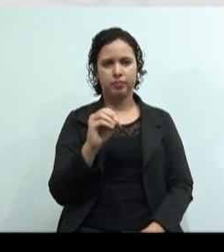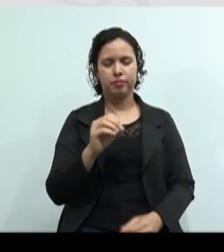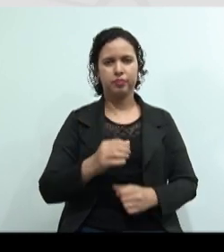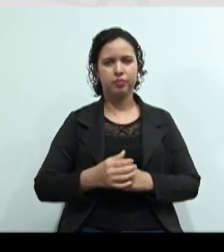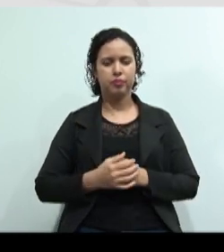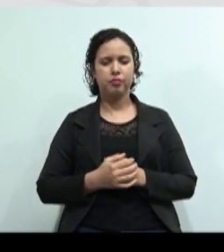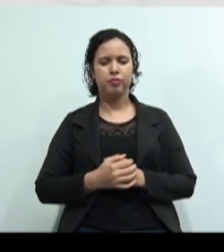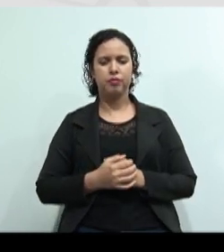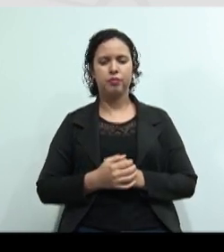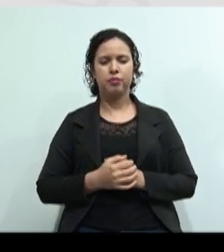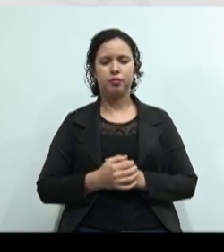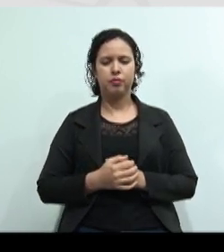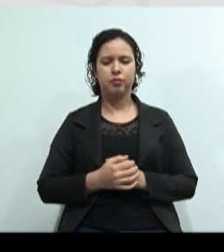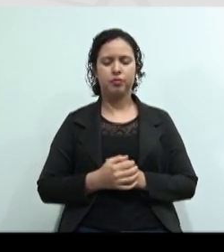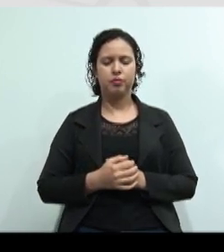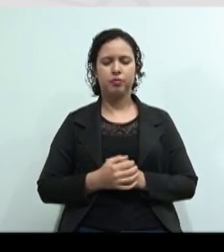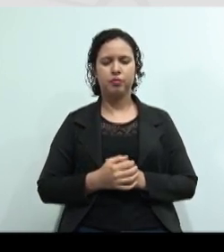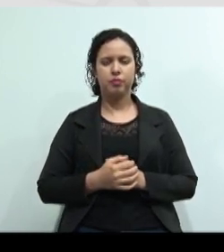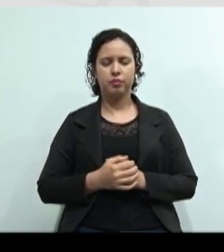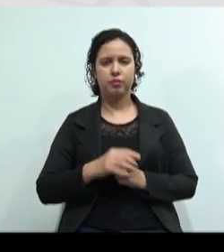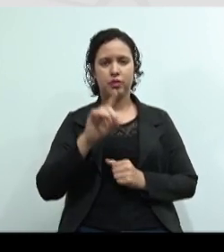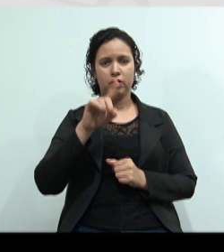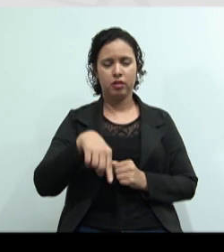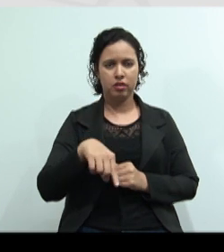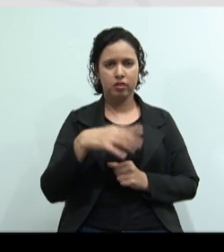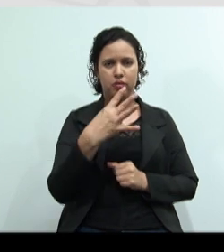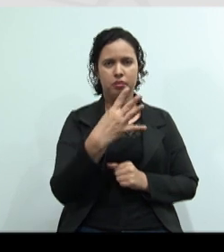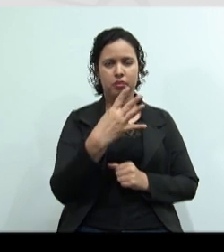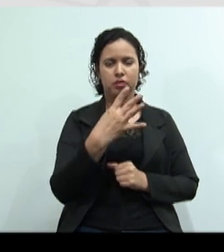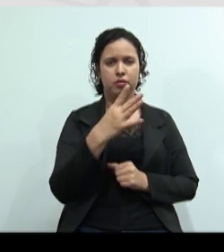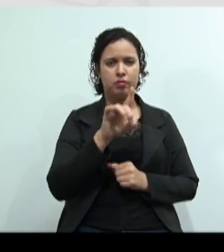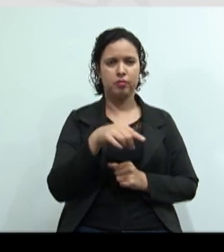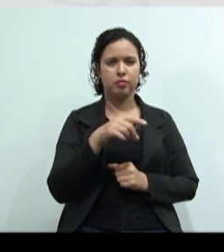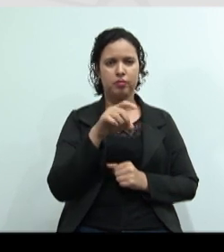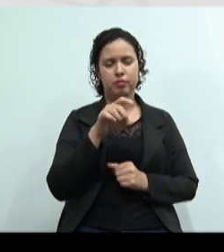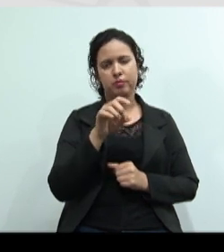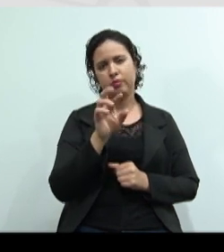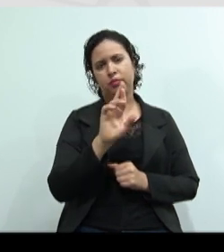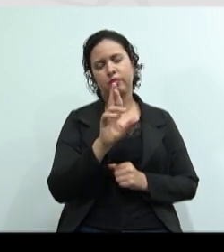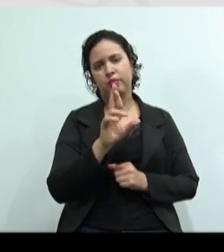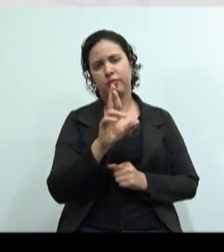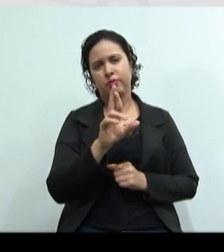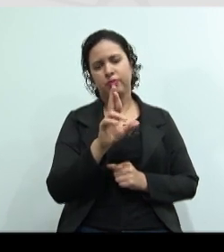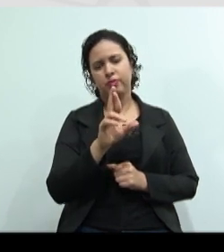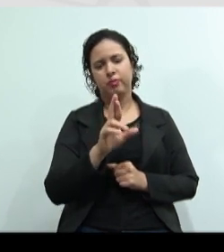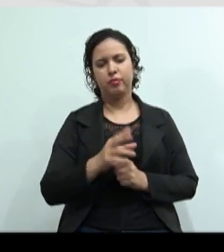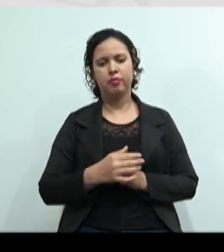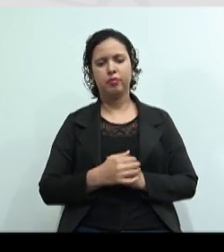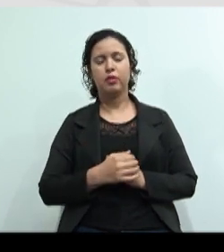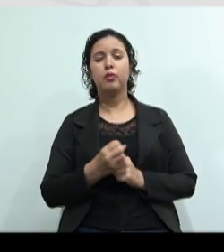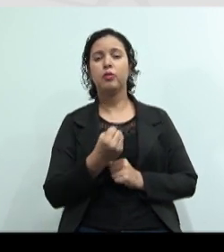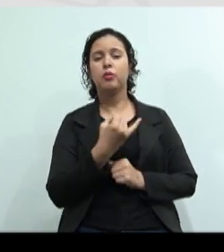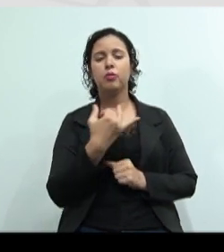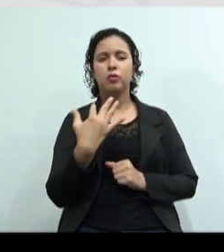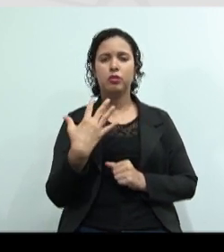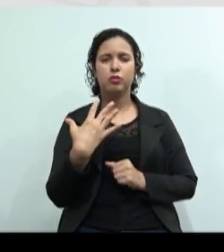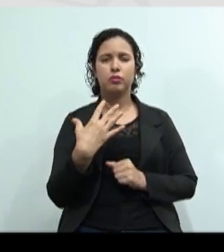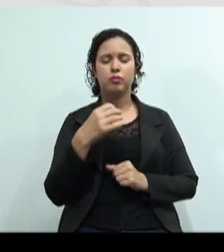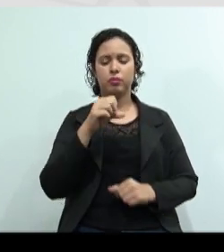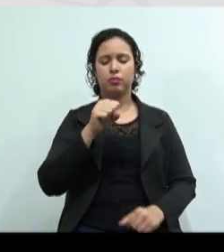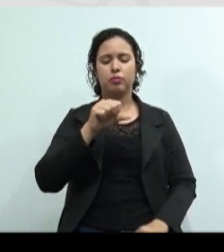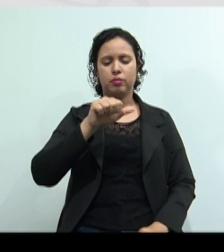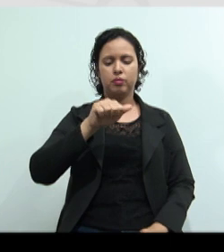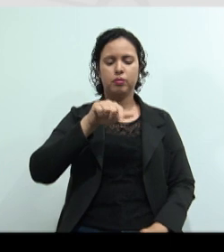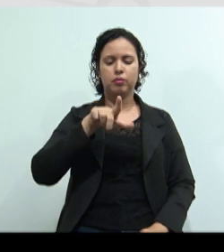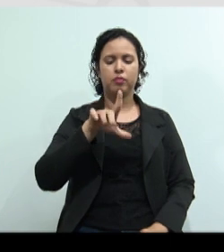Ok. Então, ó, 20 a R$ 4,00, que dá R$ 80. Quanto que sobrou? Eu não tirei o último, não